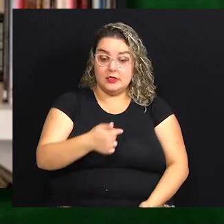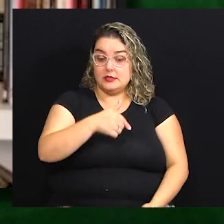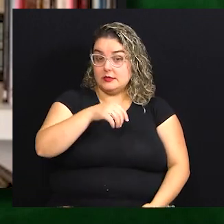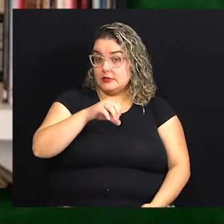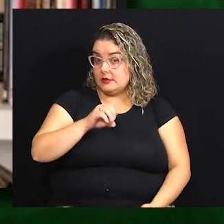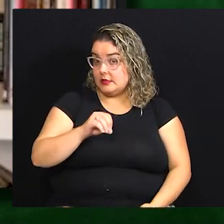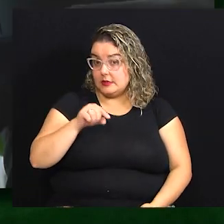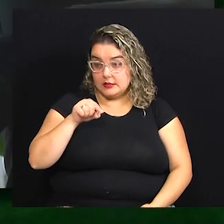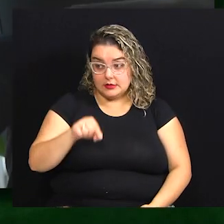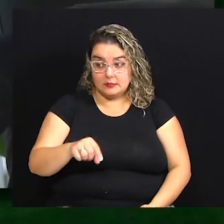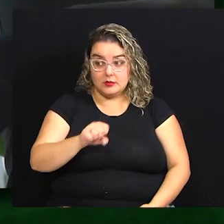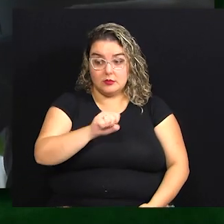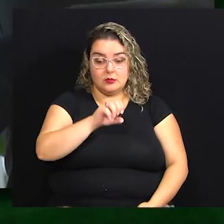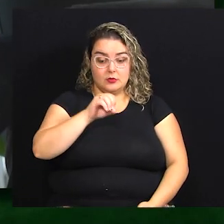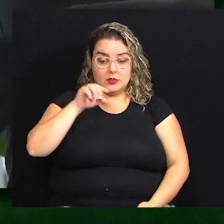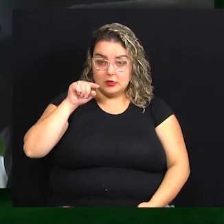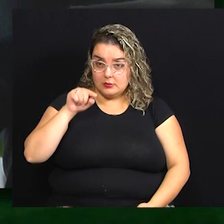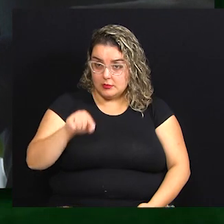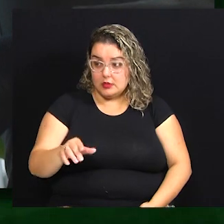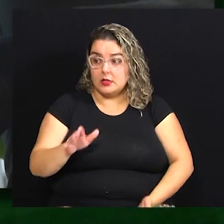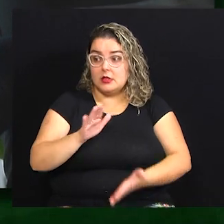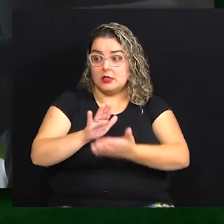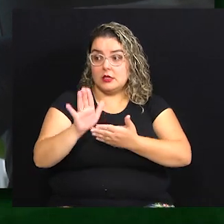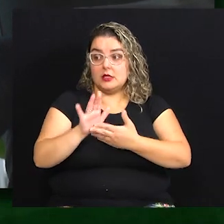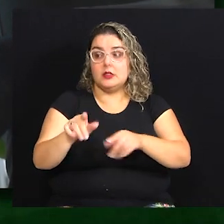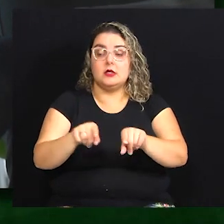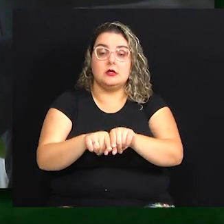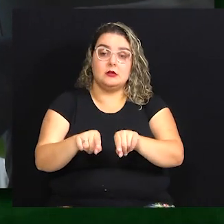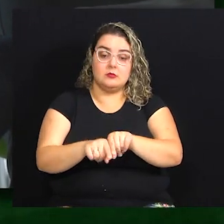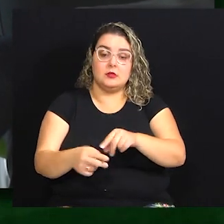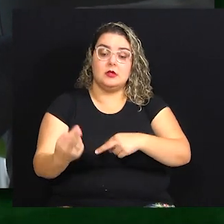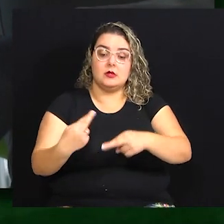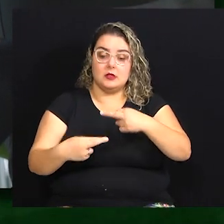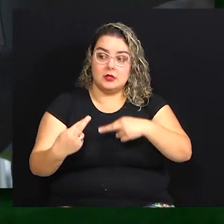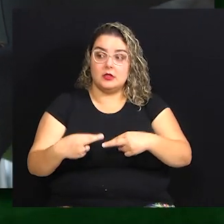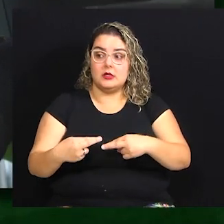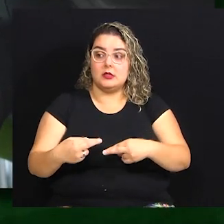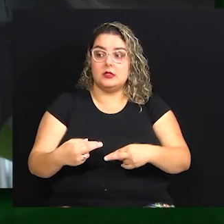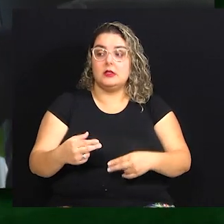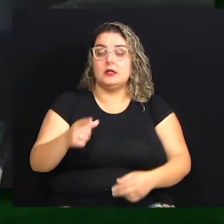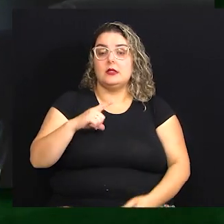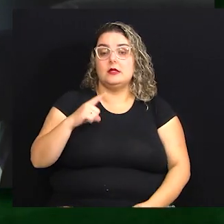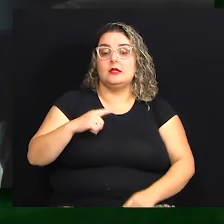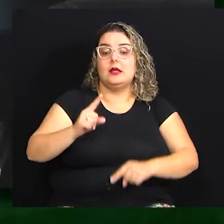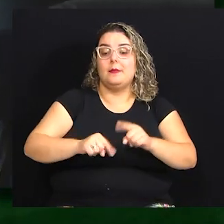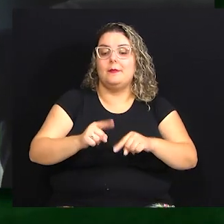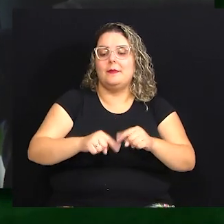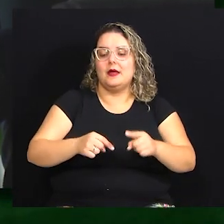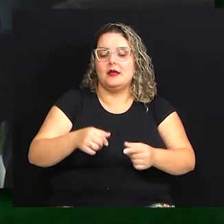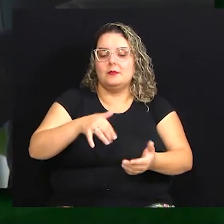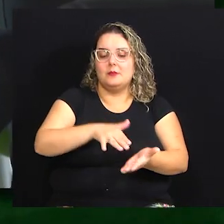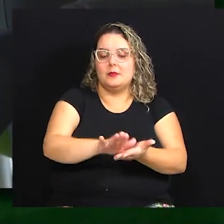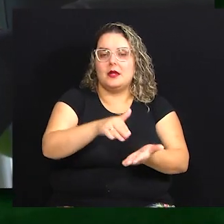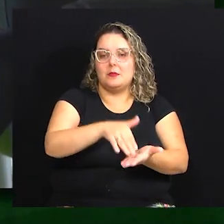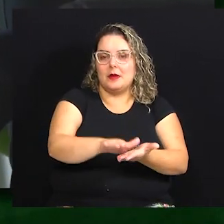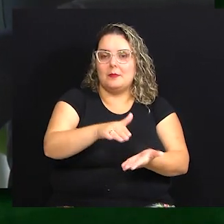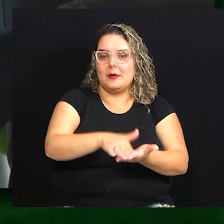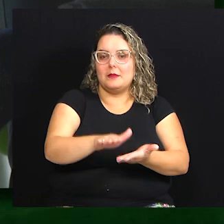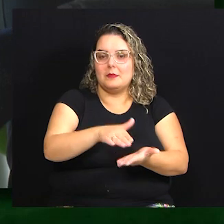mil, 80 mil provas. Além do custo, tem uma questão relacionada a ter máquinas suficientes para poder realizar